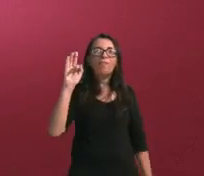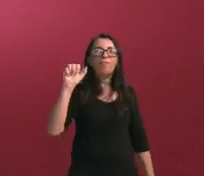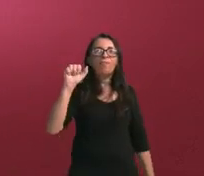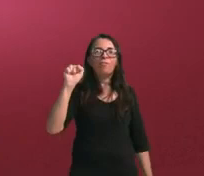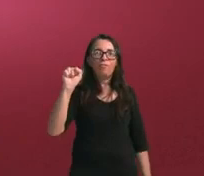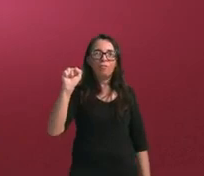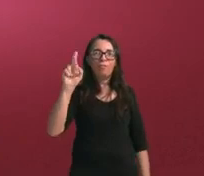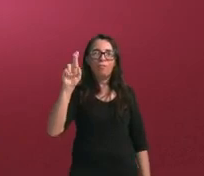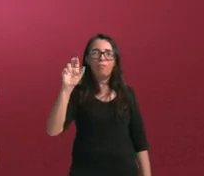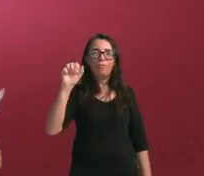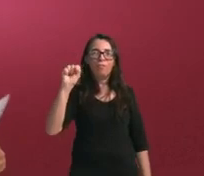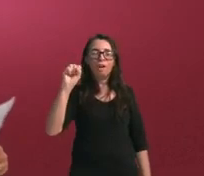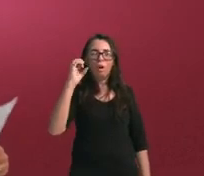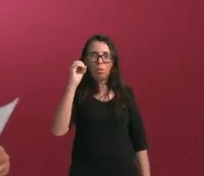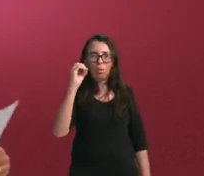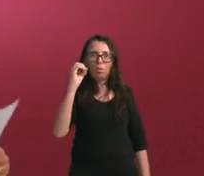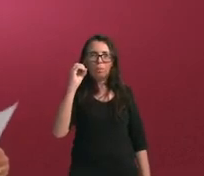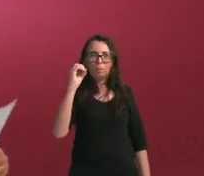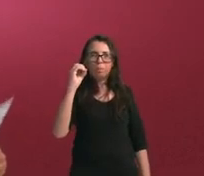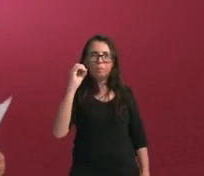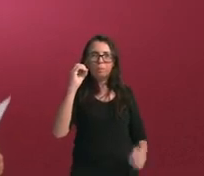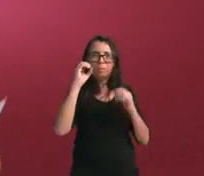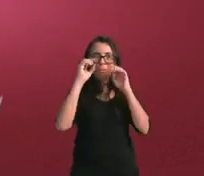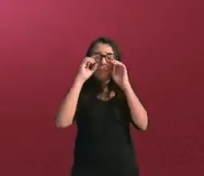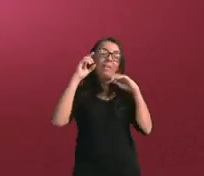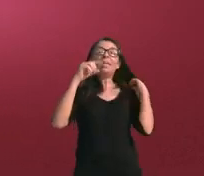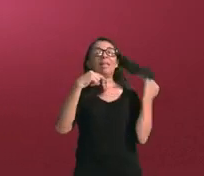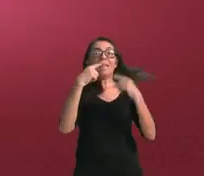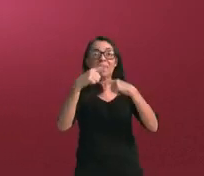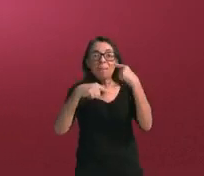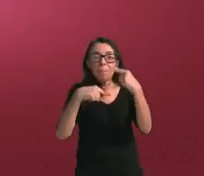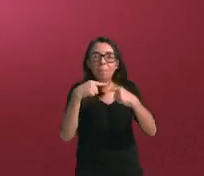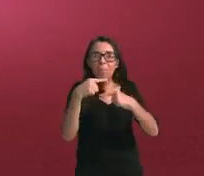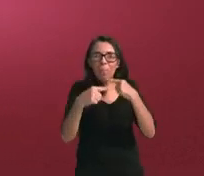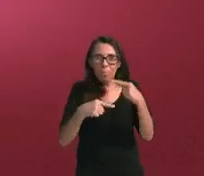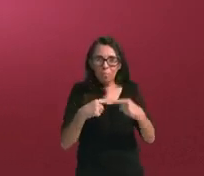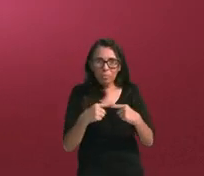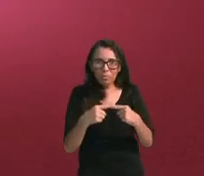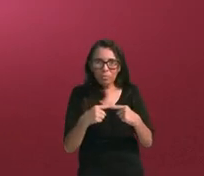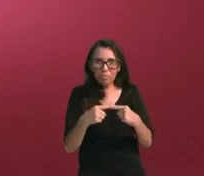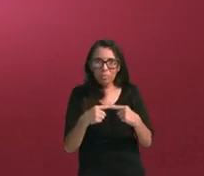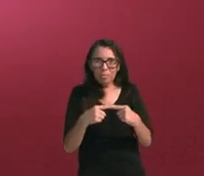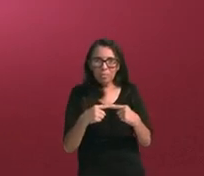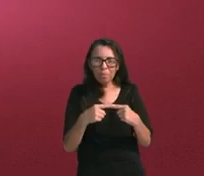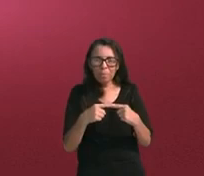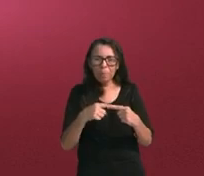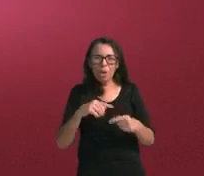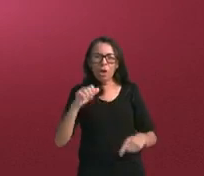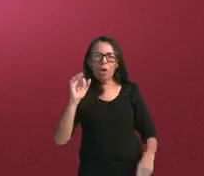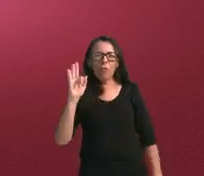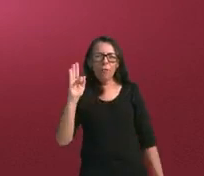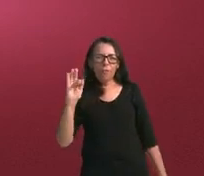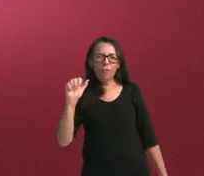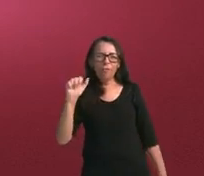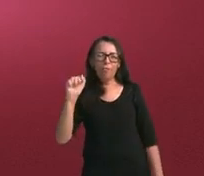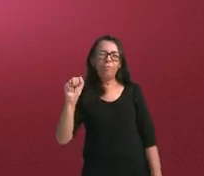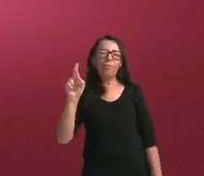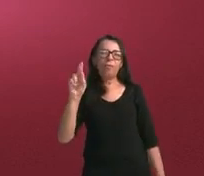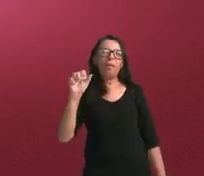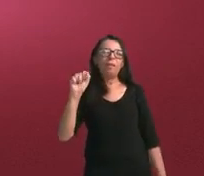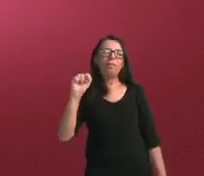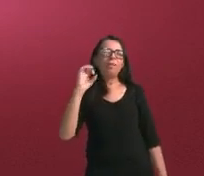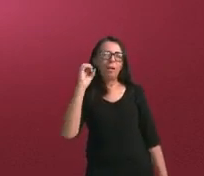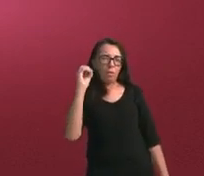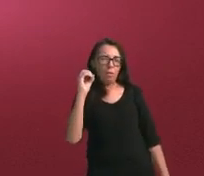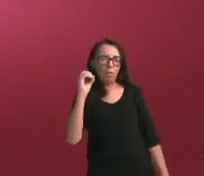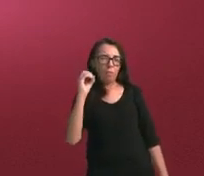endurecer o coração de Faraó, para que ele mesmo iria tirar o povo do Egito com a sua mão forte. E aqui aconteceu. Faraó